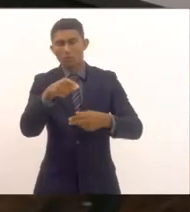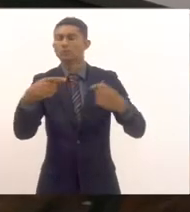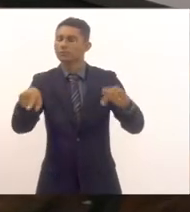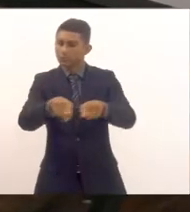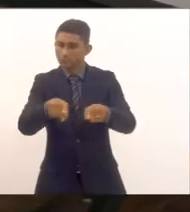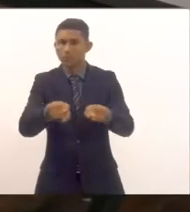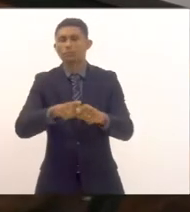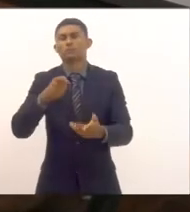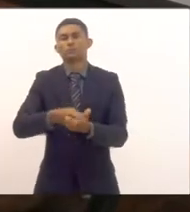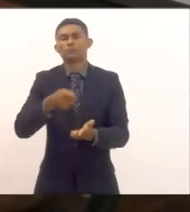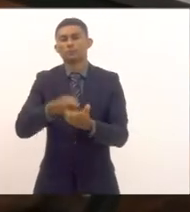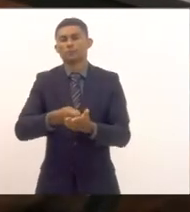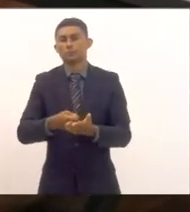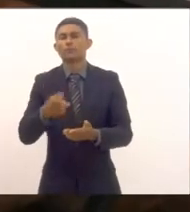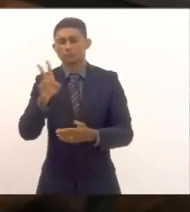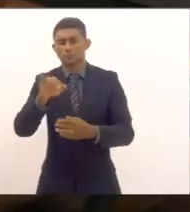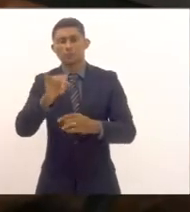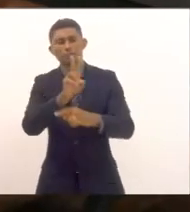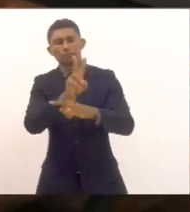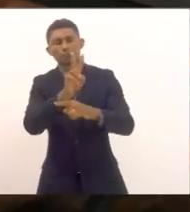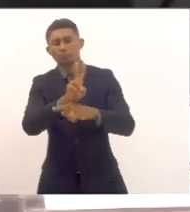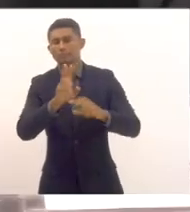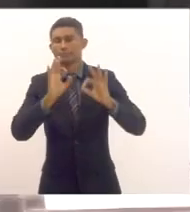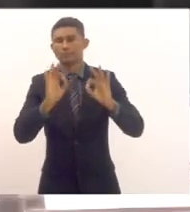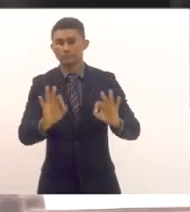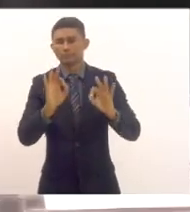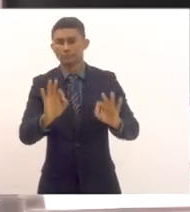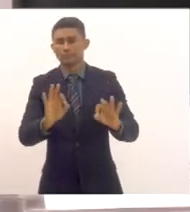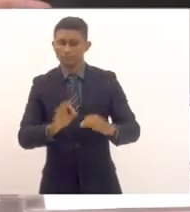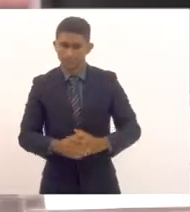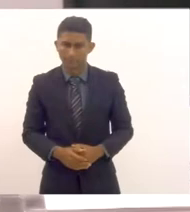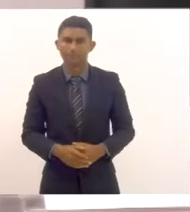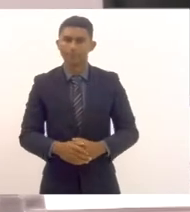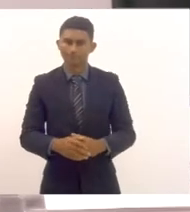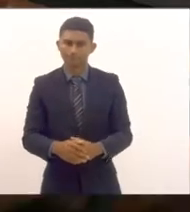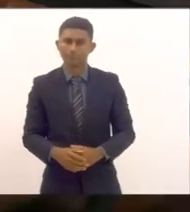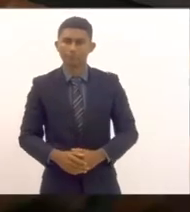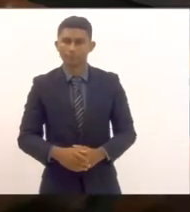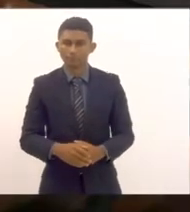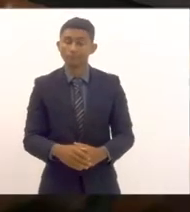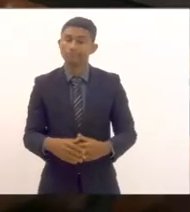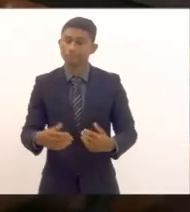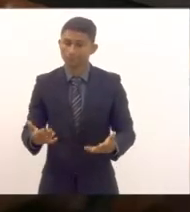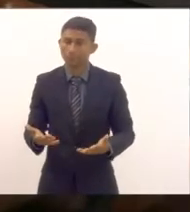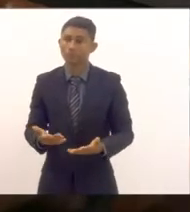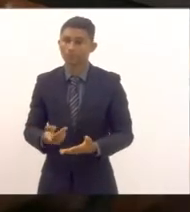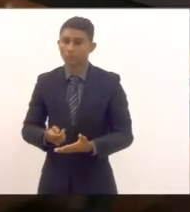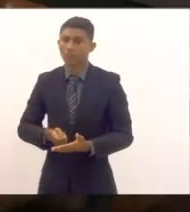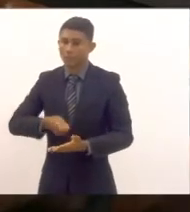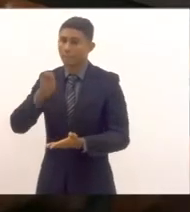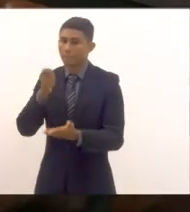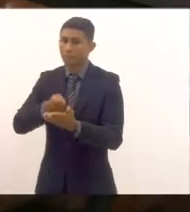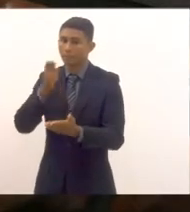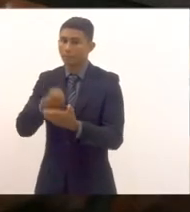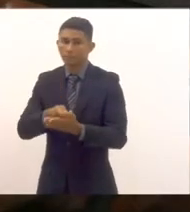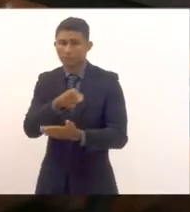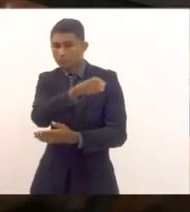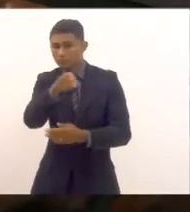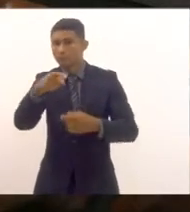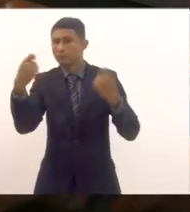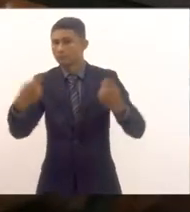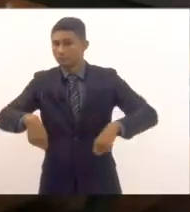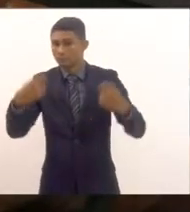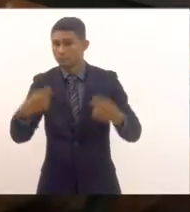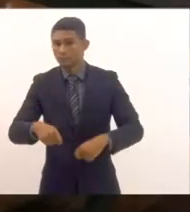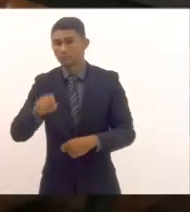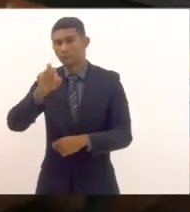obrigados e também serão fiscalizados serão fiscalizados e a obrigação Este Tem obrigação também de cumprir a exigência